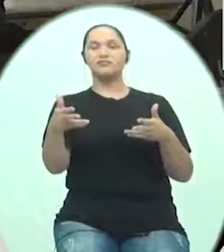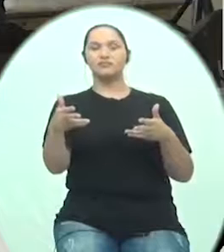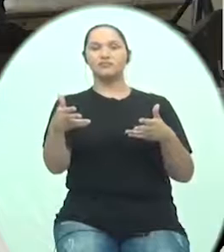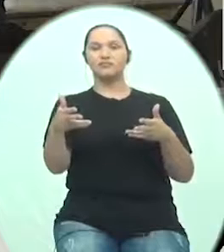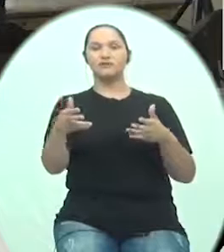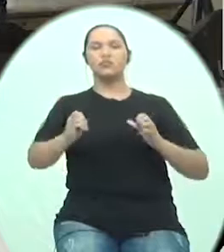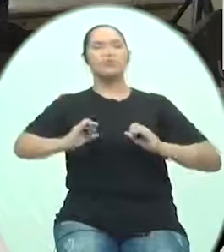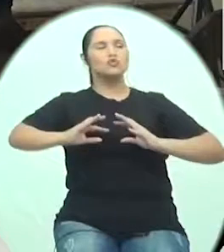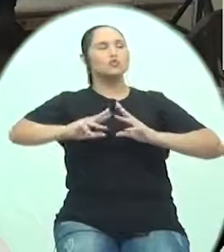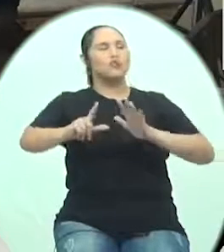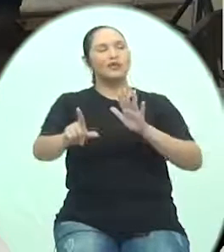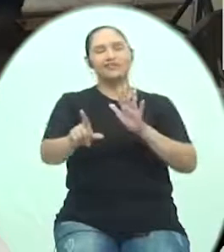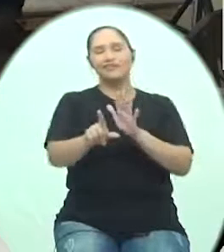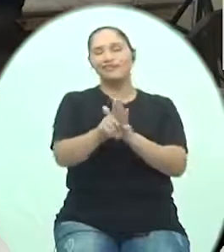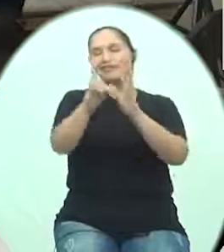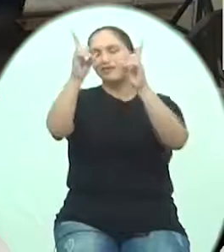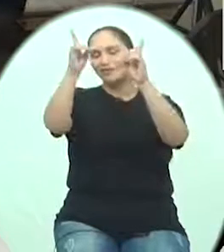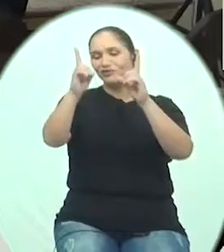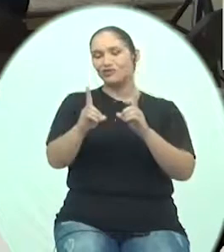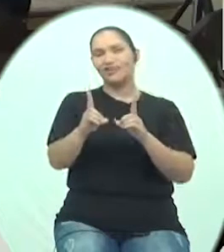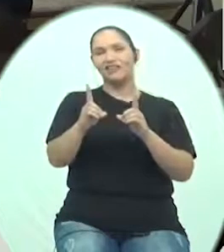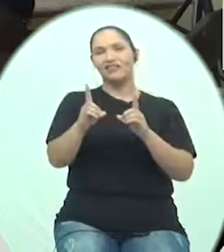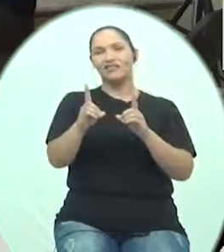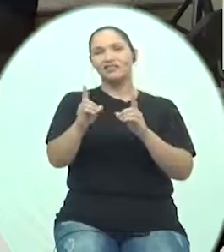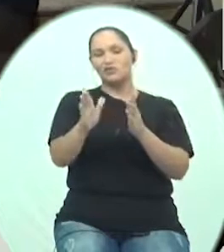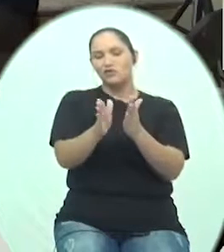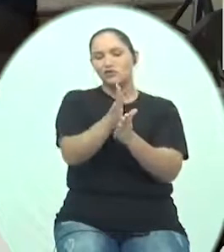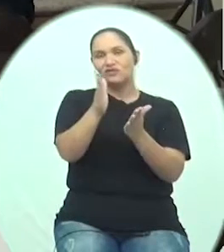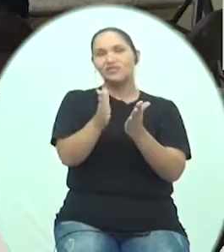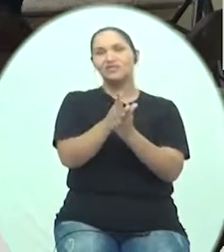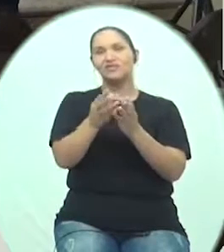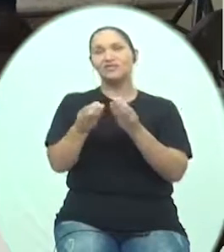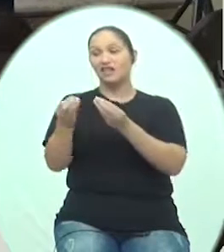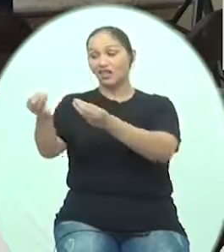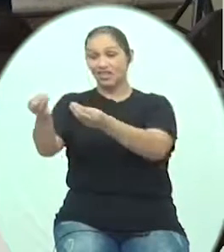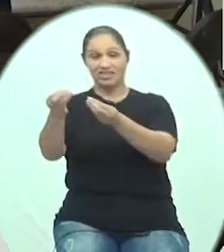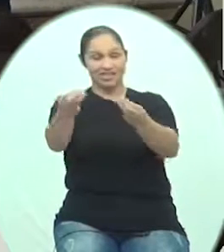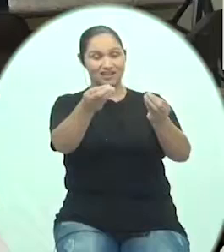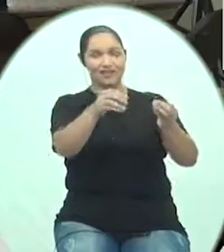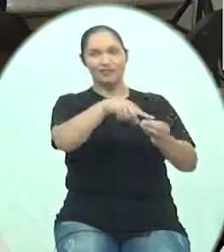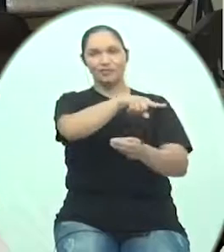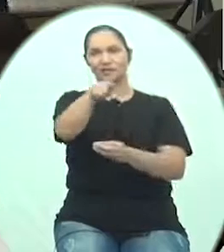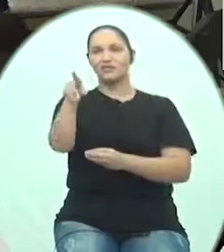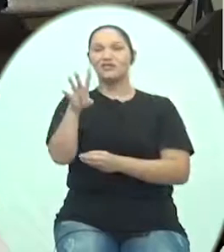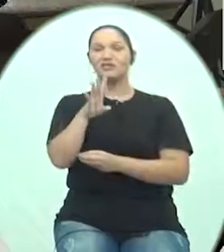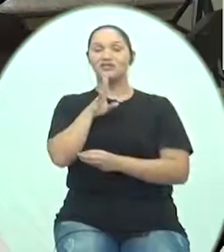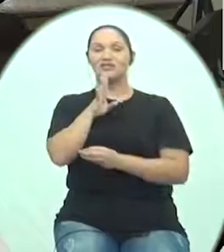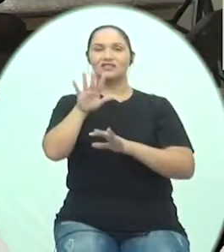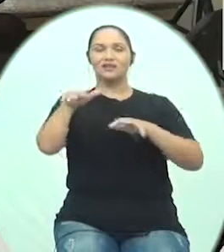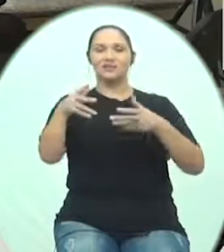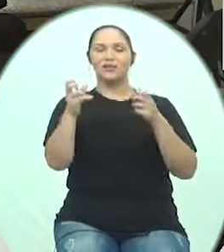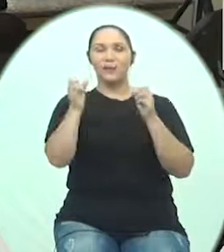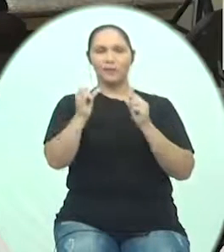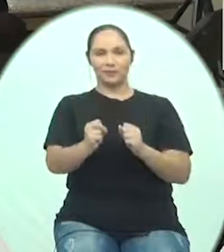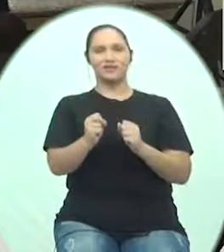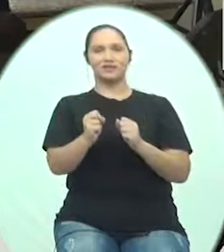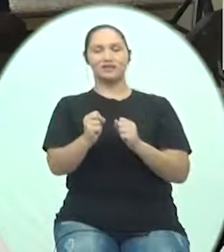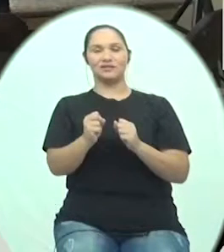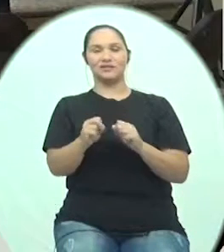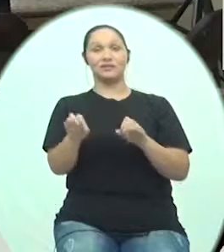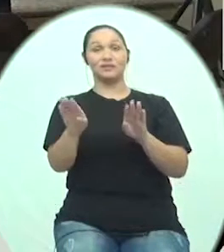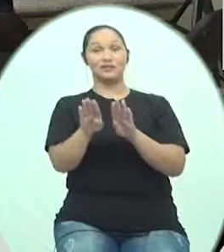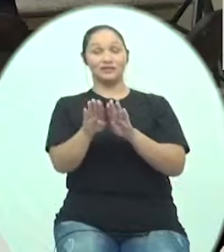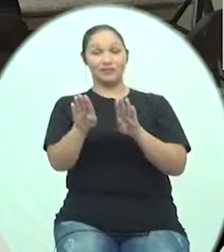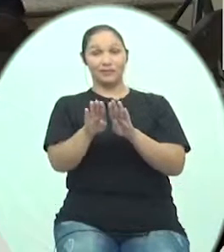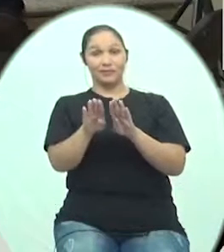direitos estão nesse manual eu deixei para os senhores que nós possamos Então dessa forma estar orientando e levando também